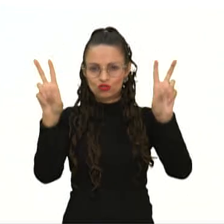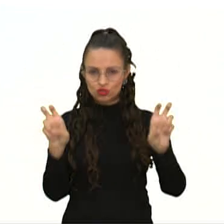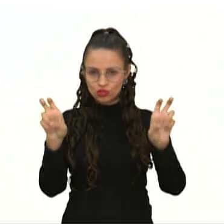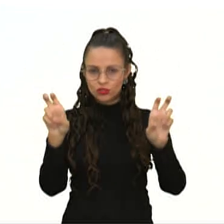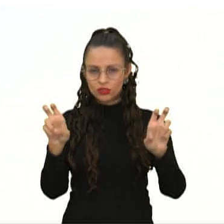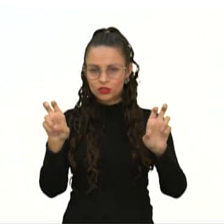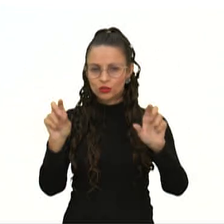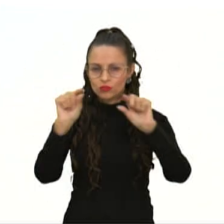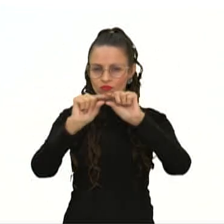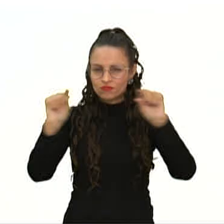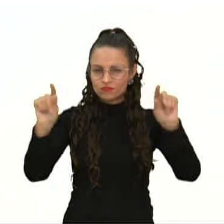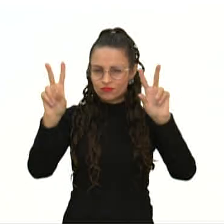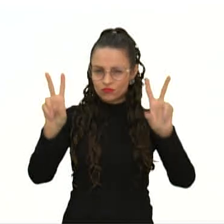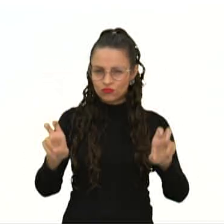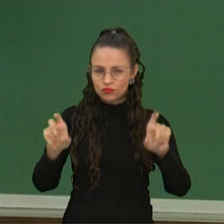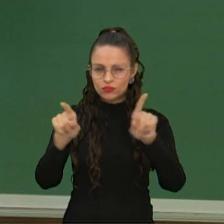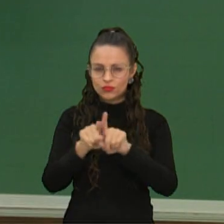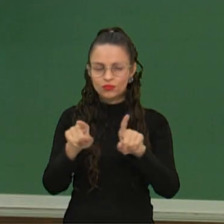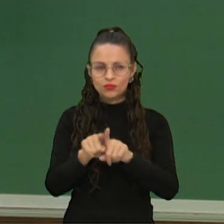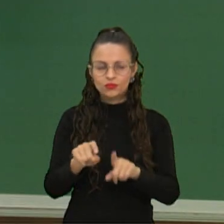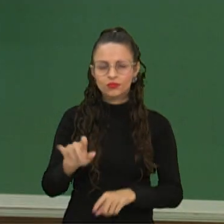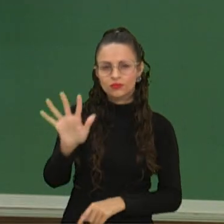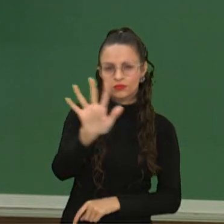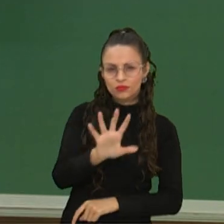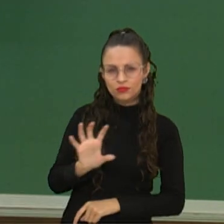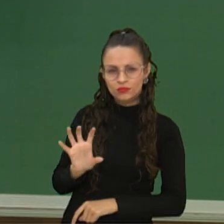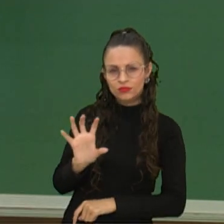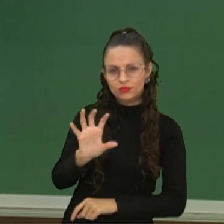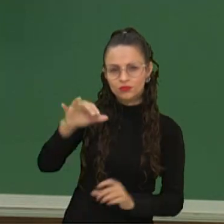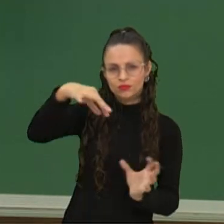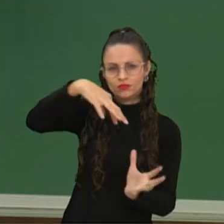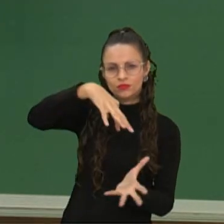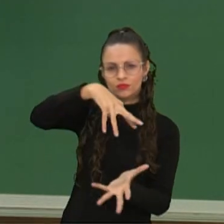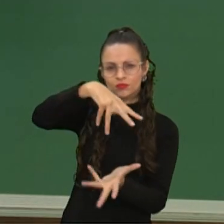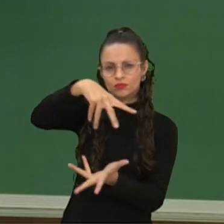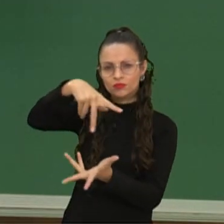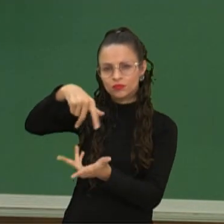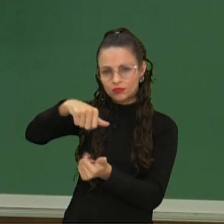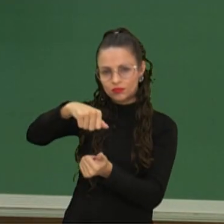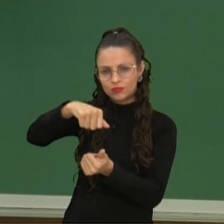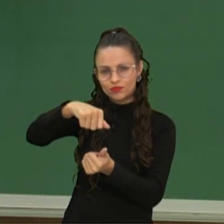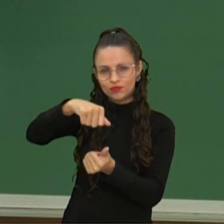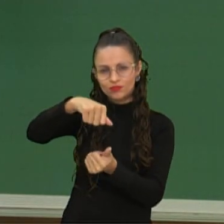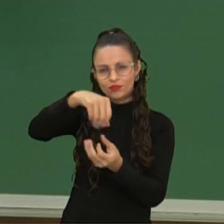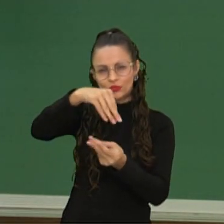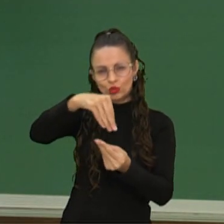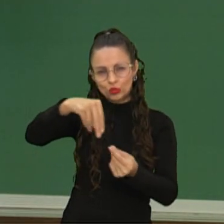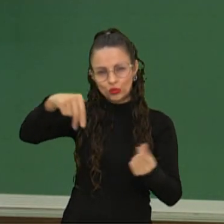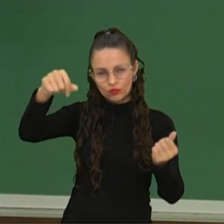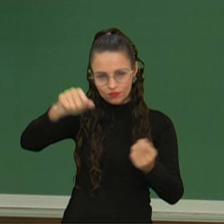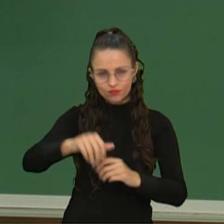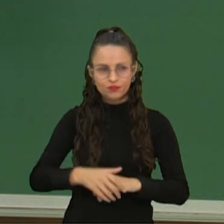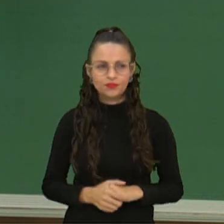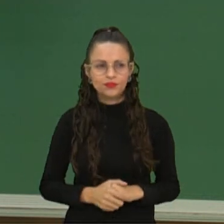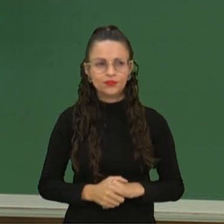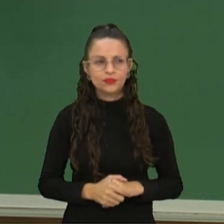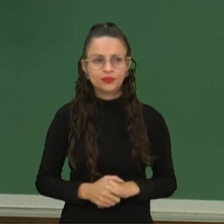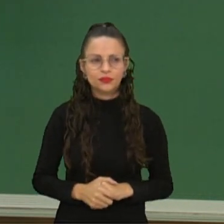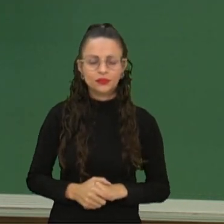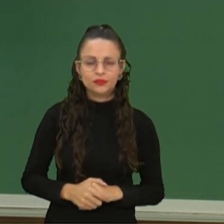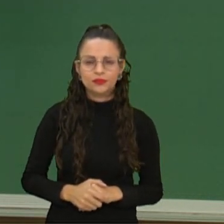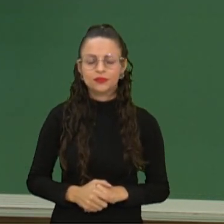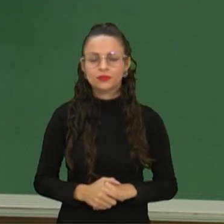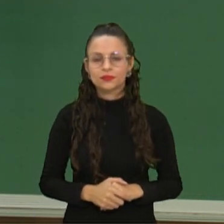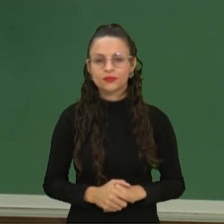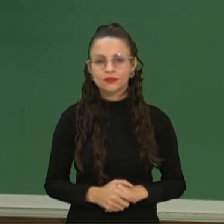outros subtítulos, e bem no meio aqui nós temos um planeta Terra também derretendo, E eu tenho as